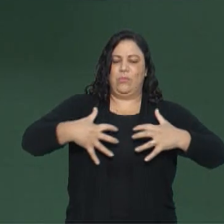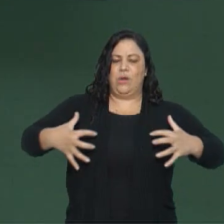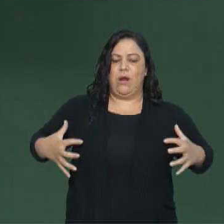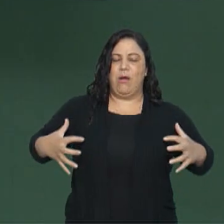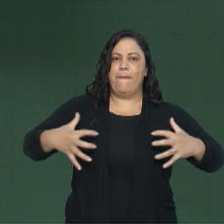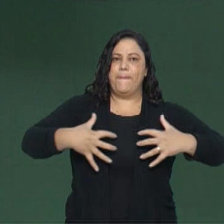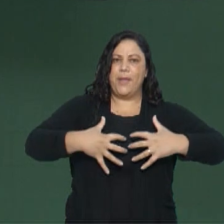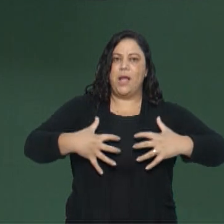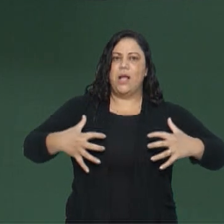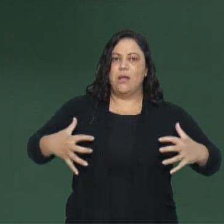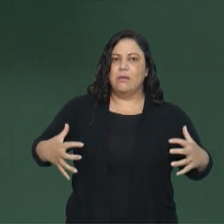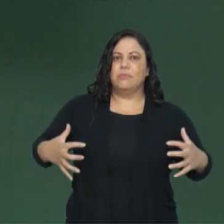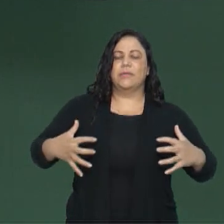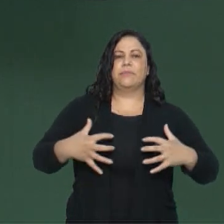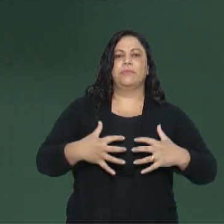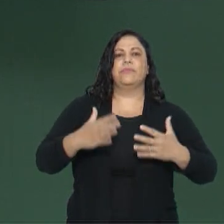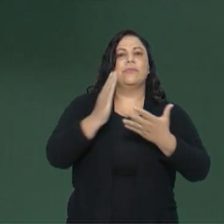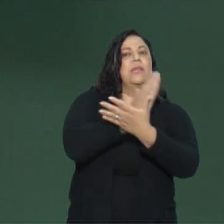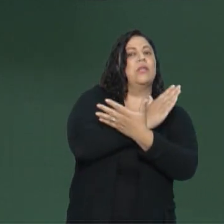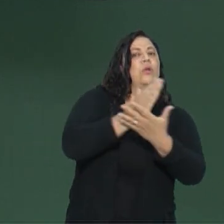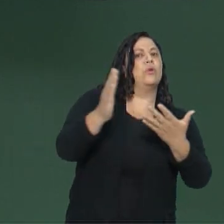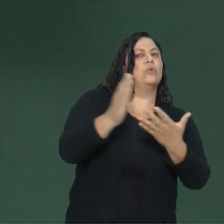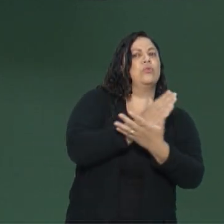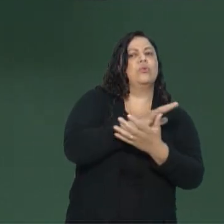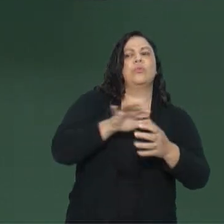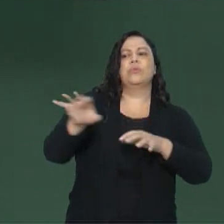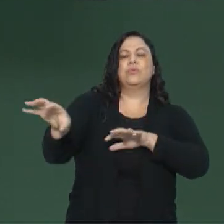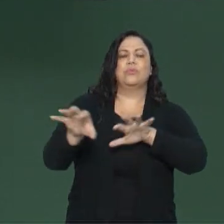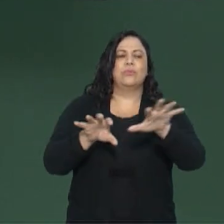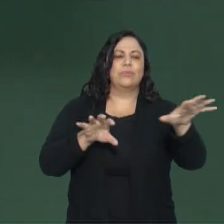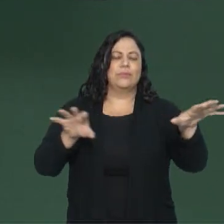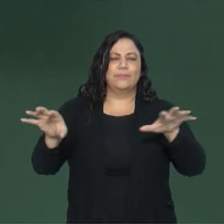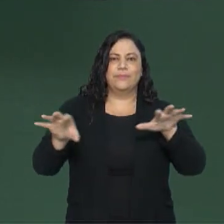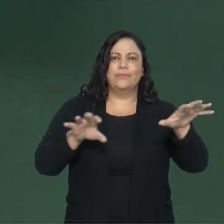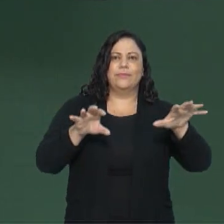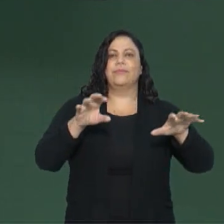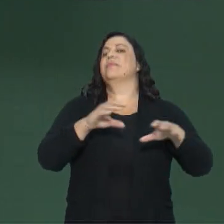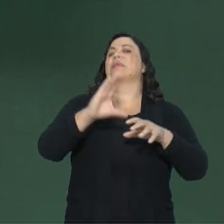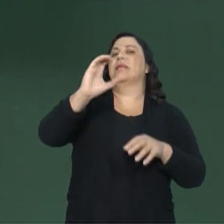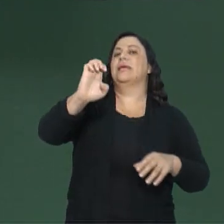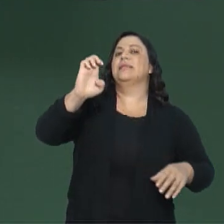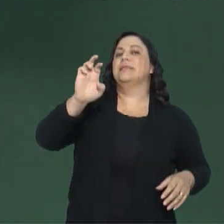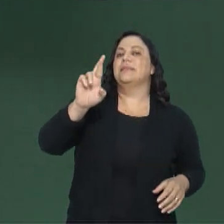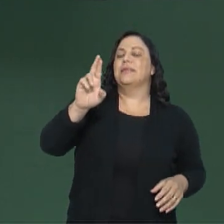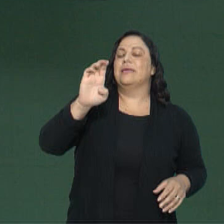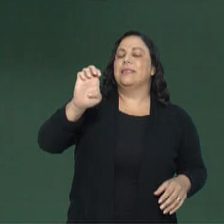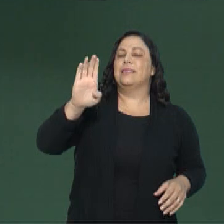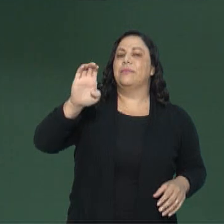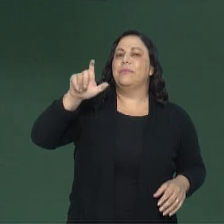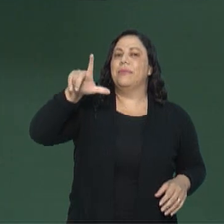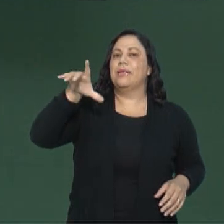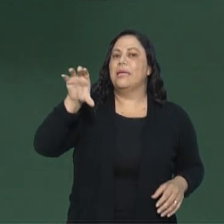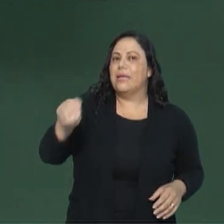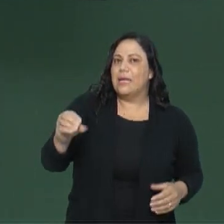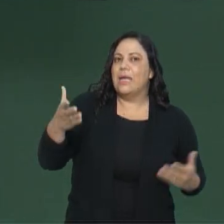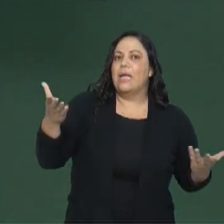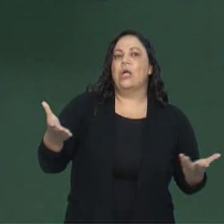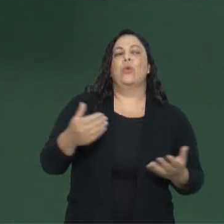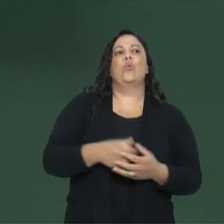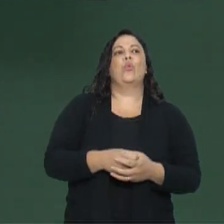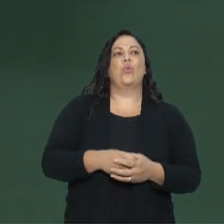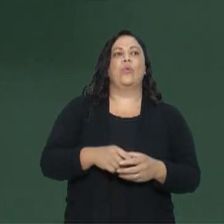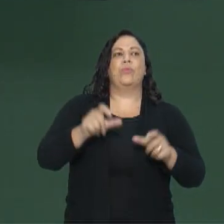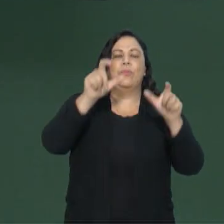encéfalo, que é subdividido em cérebro, cerebelo e tronco encefálico, que você já aprendeu comigo,